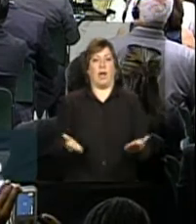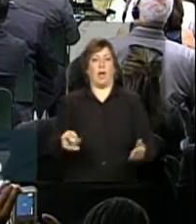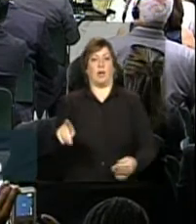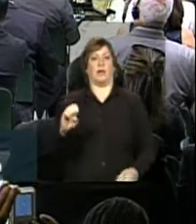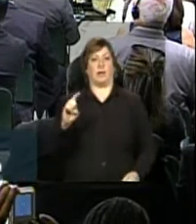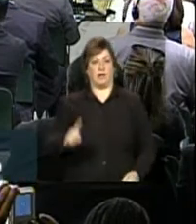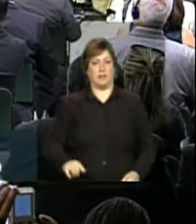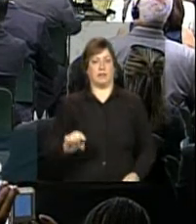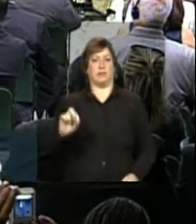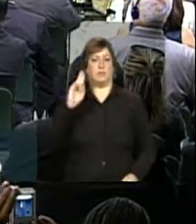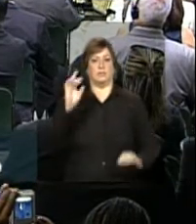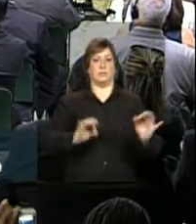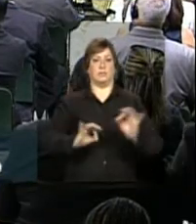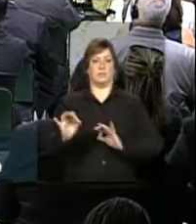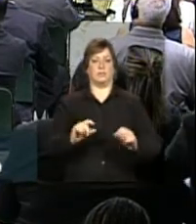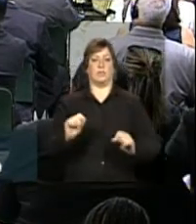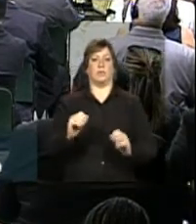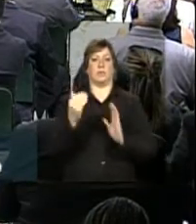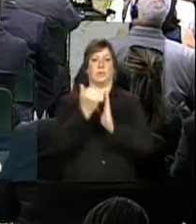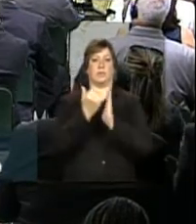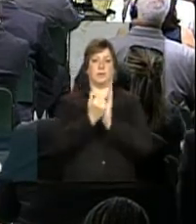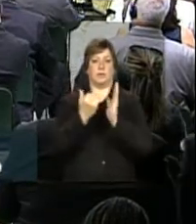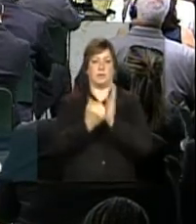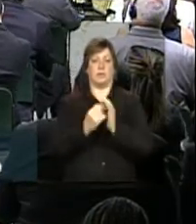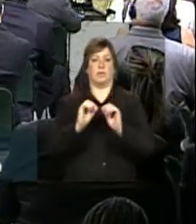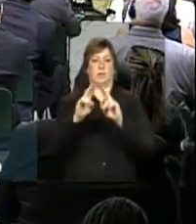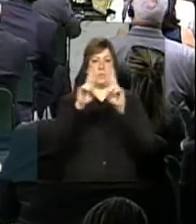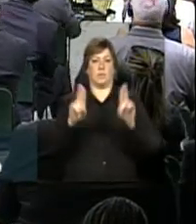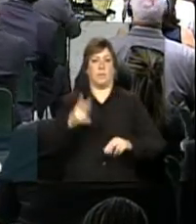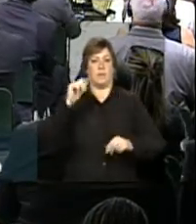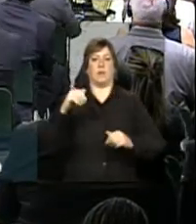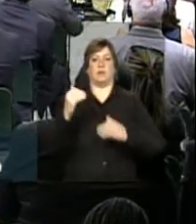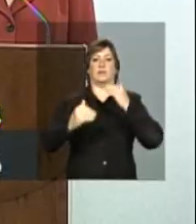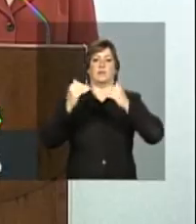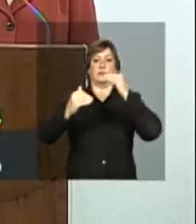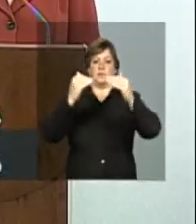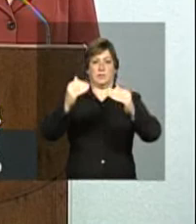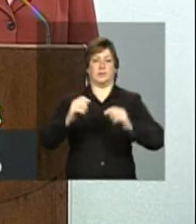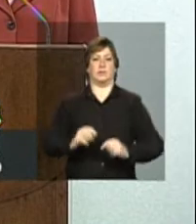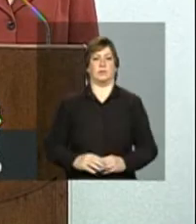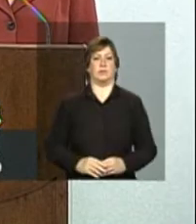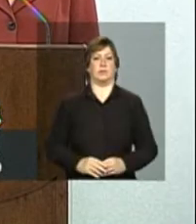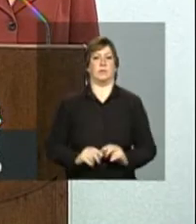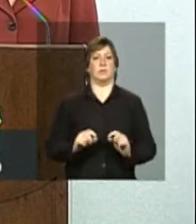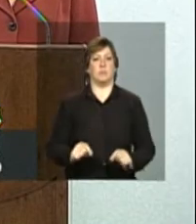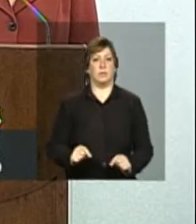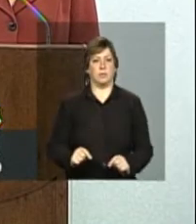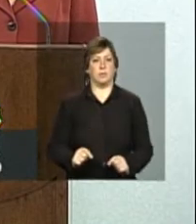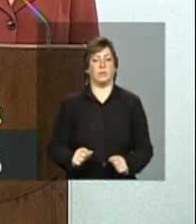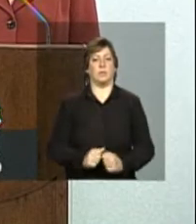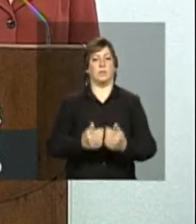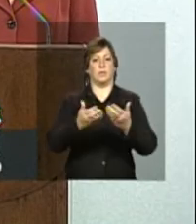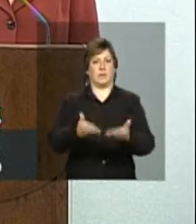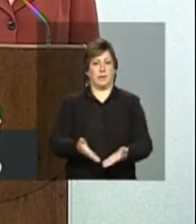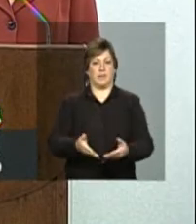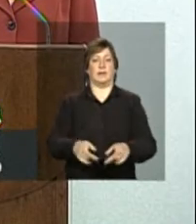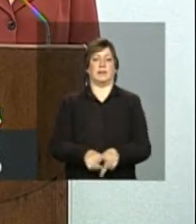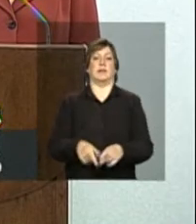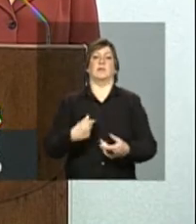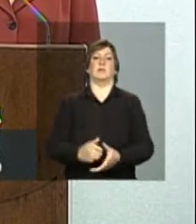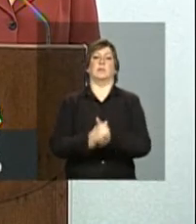administradora dos programas das Nações Unidas para o desenvolvimento por intermédio de quem